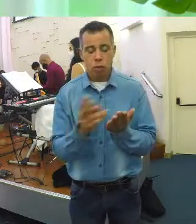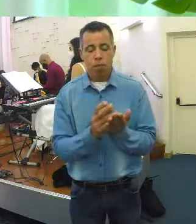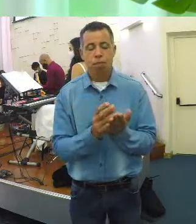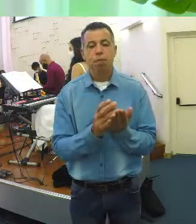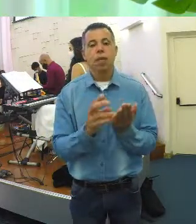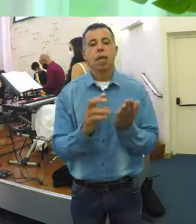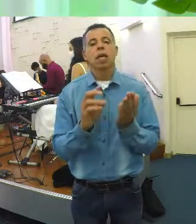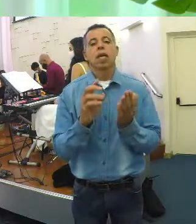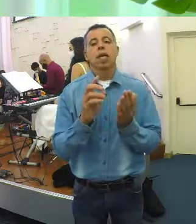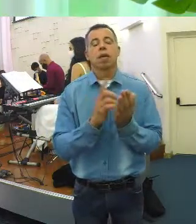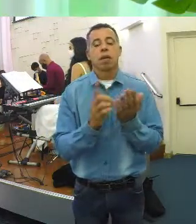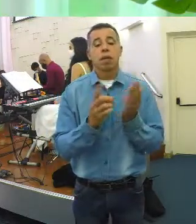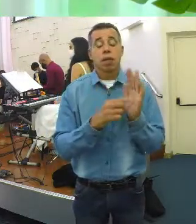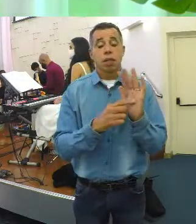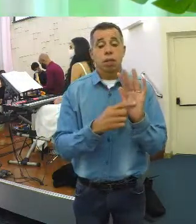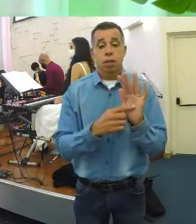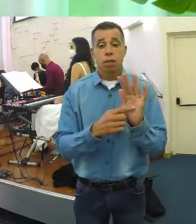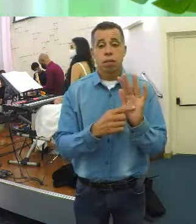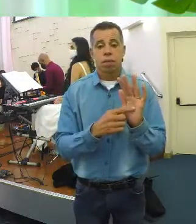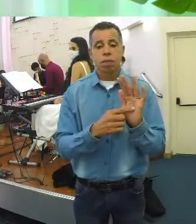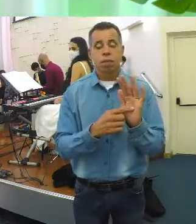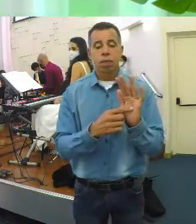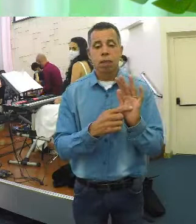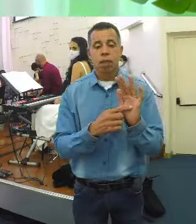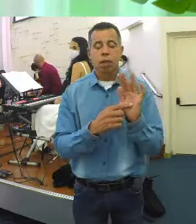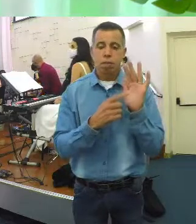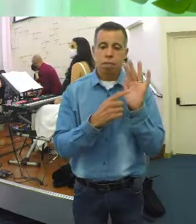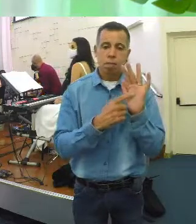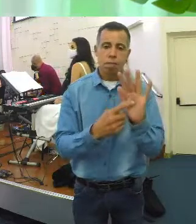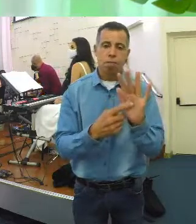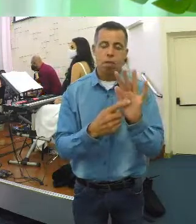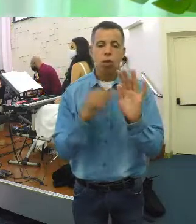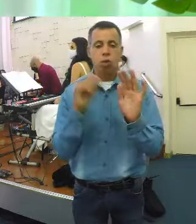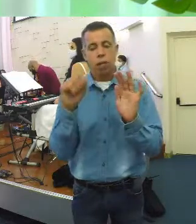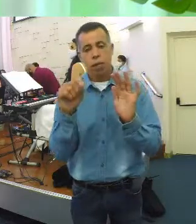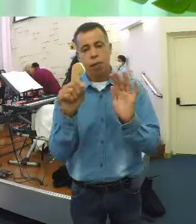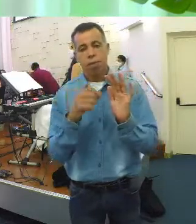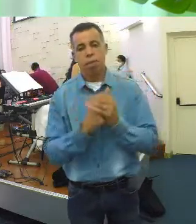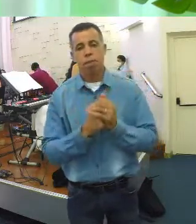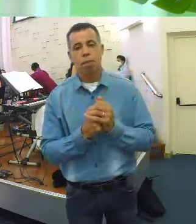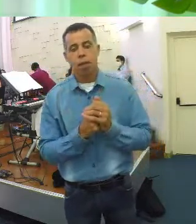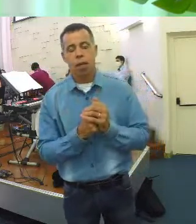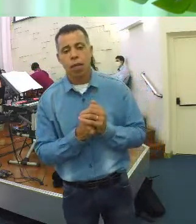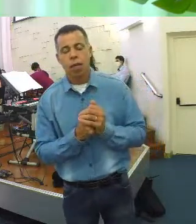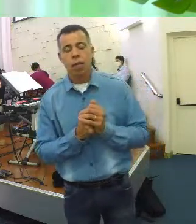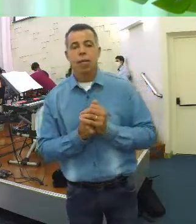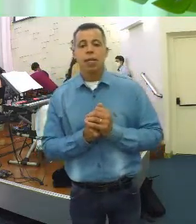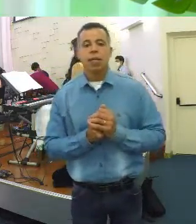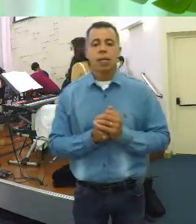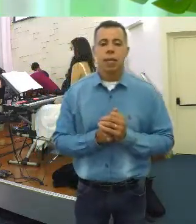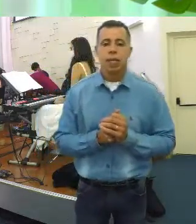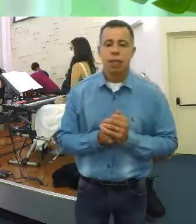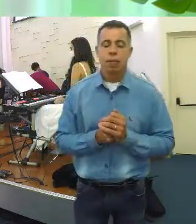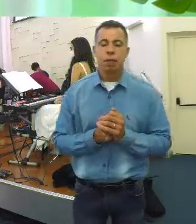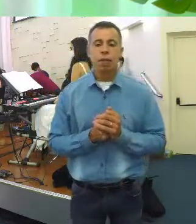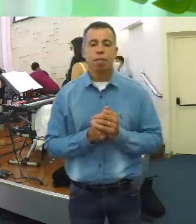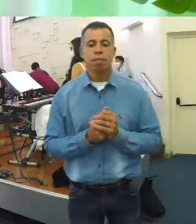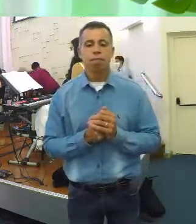Senhor nos apresenta uma daquelas